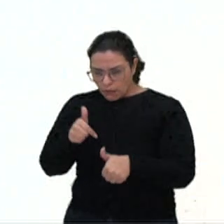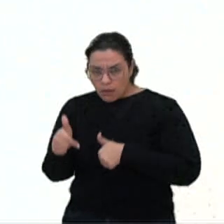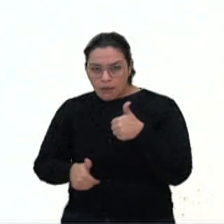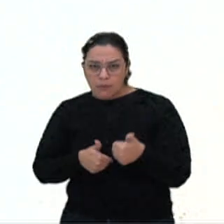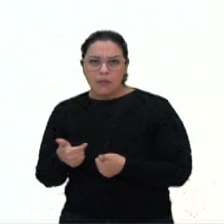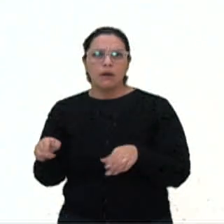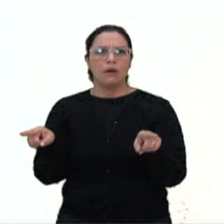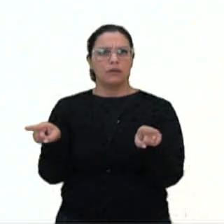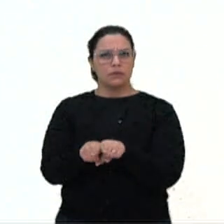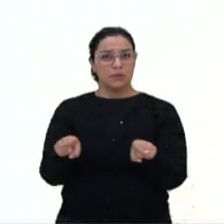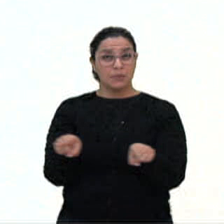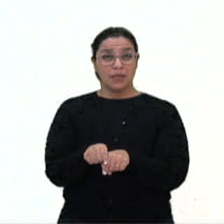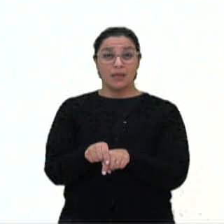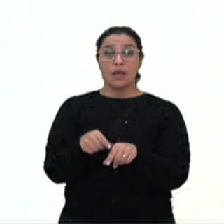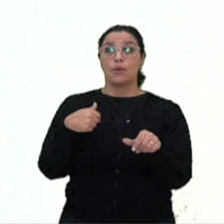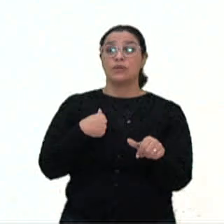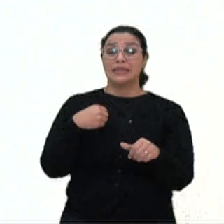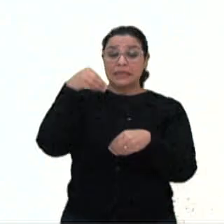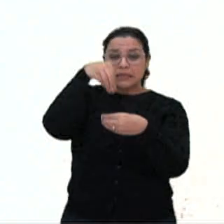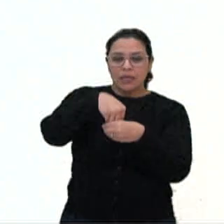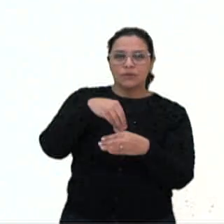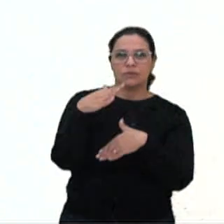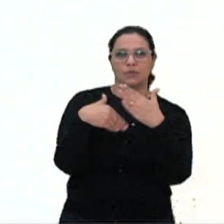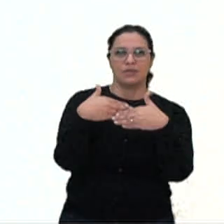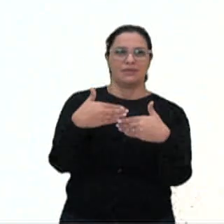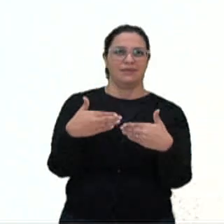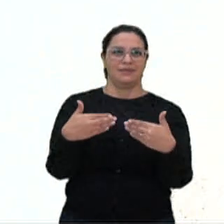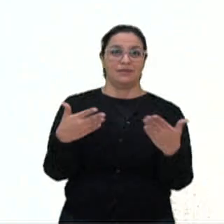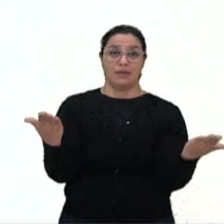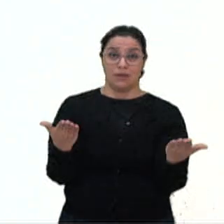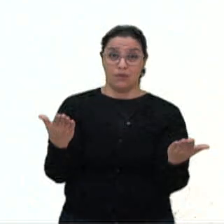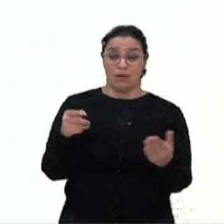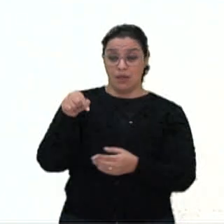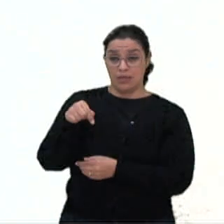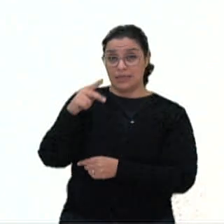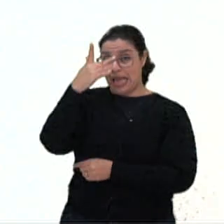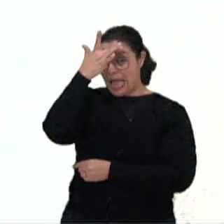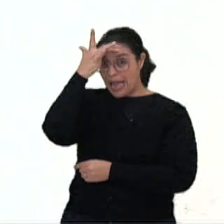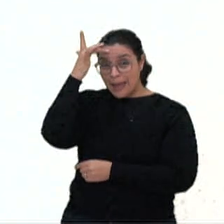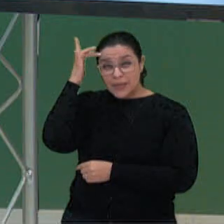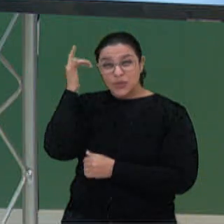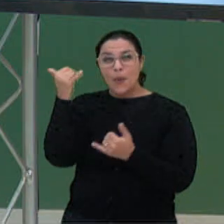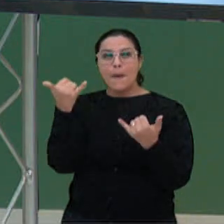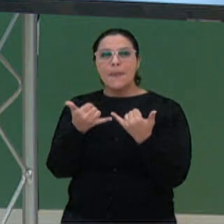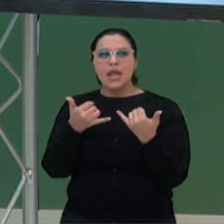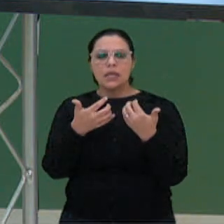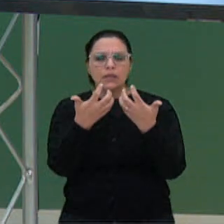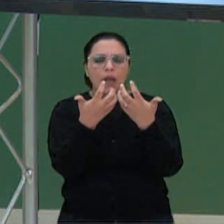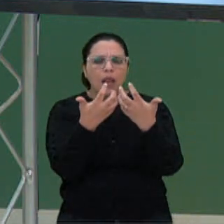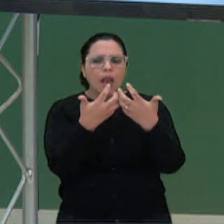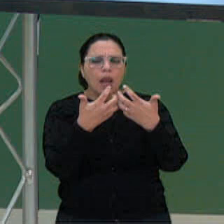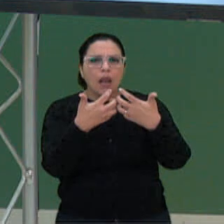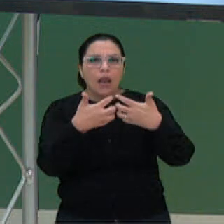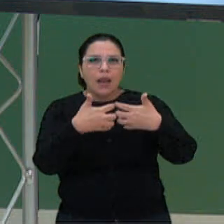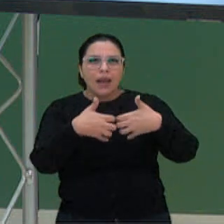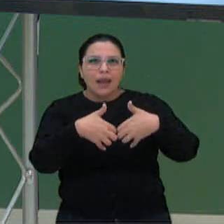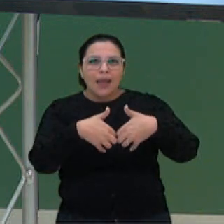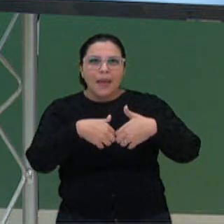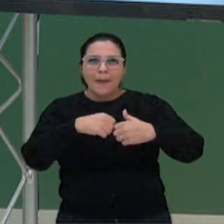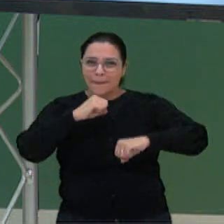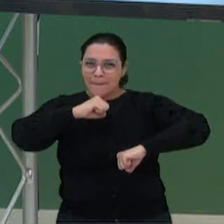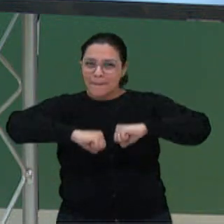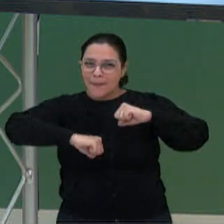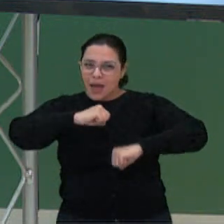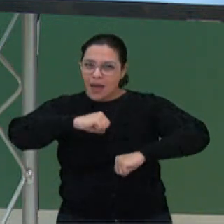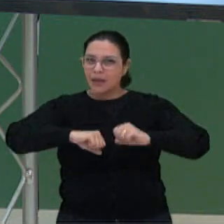passa a ser parte do processo. Ele faz como se ele fosse uma peça da máquina, né? Ele